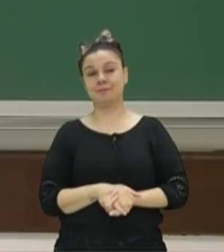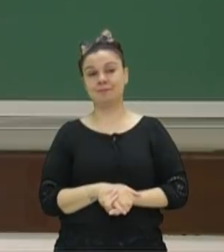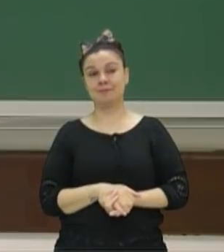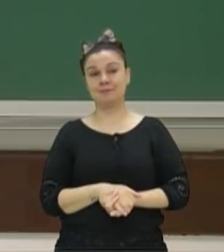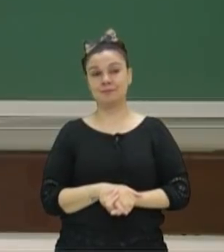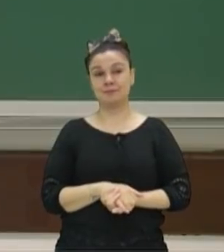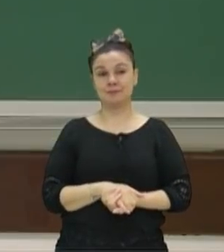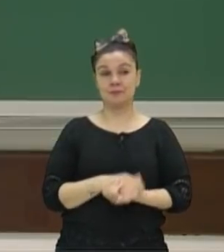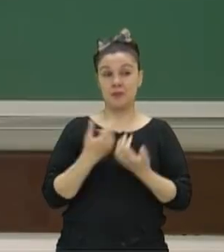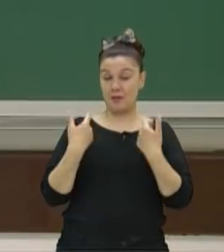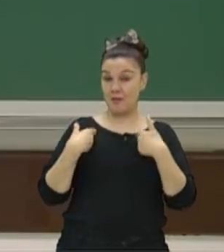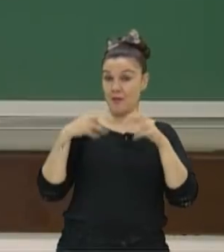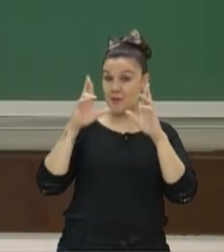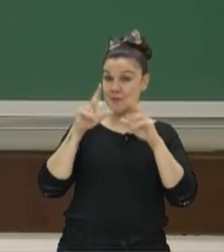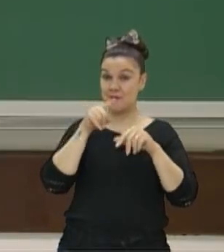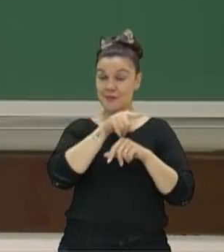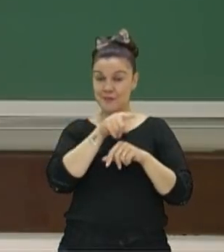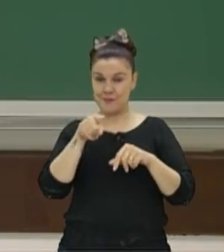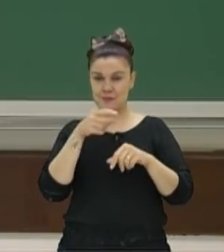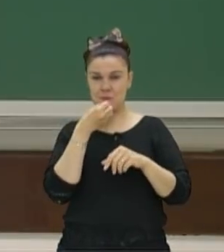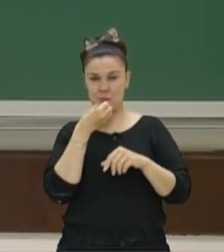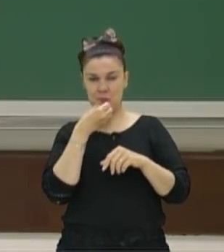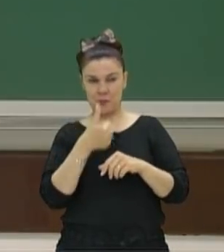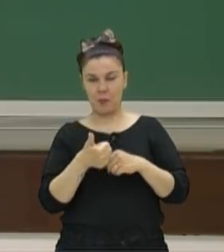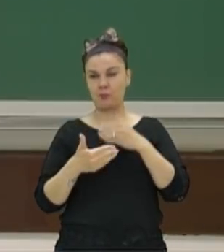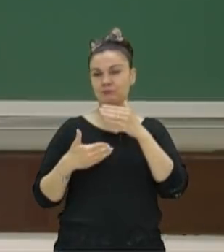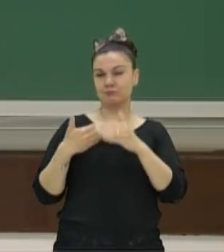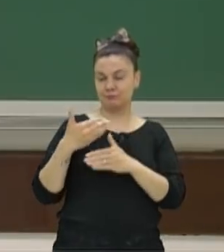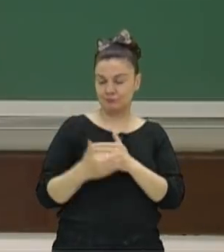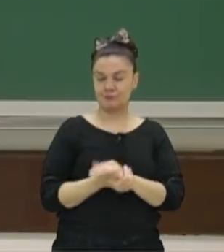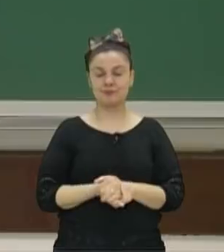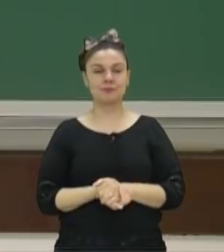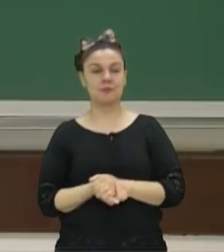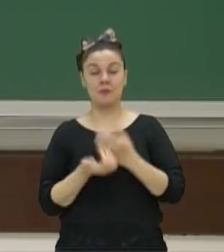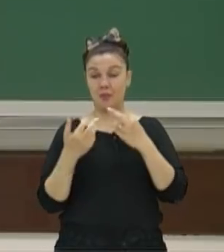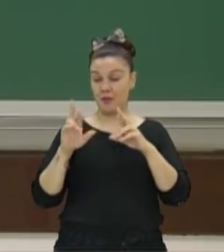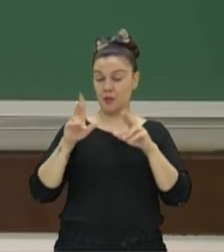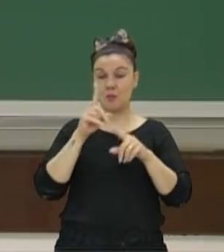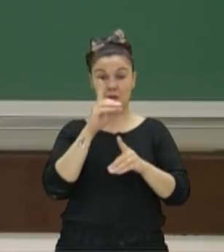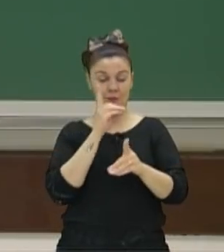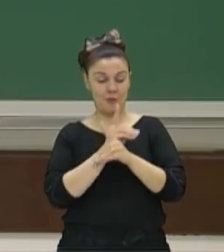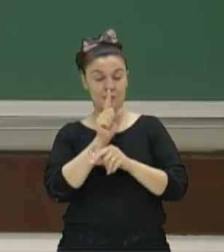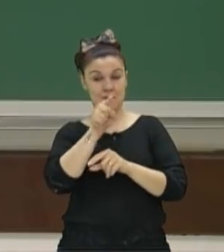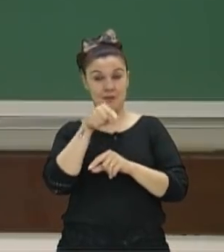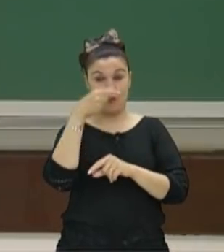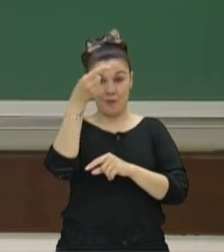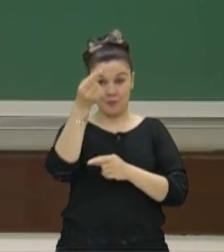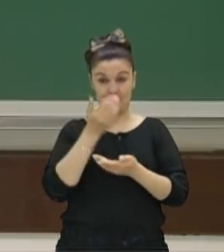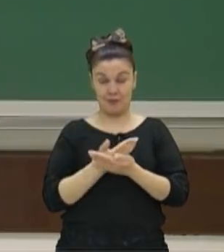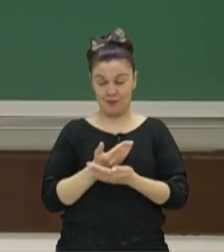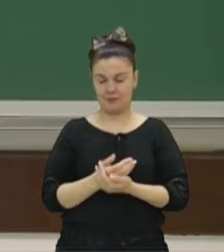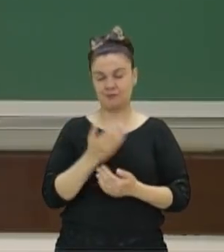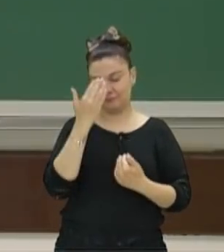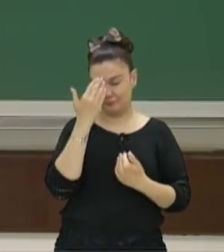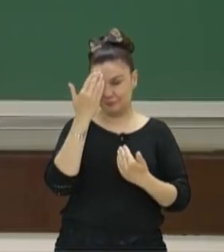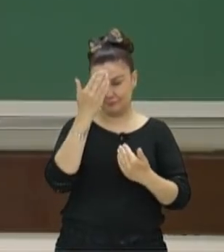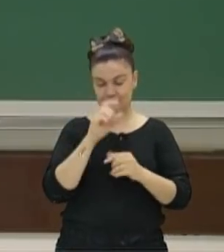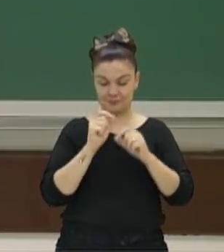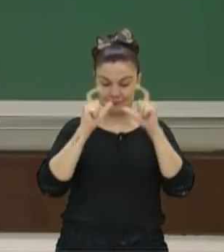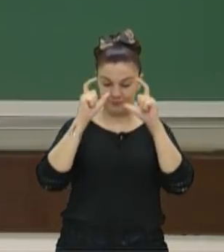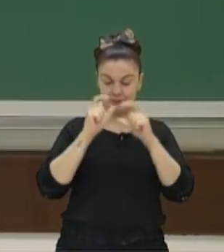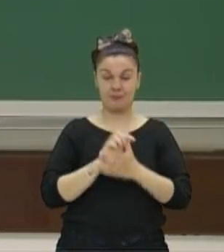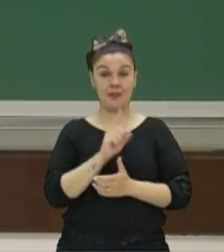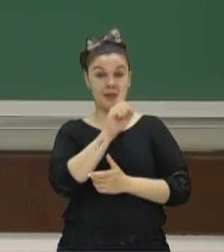aula, tá? Então, espero que tenha sido uma aula produtiva, né? Espero você aqui na próxima aula. Agradeço a sua